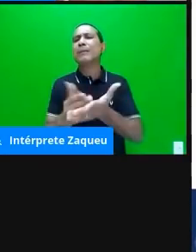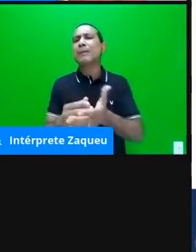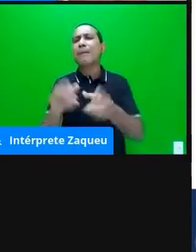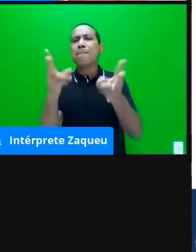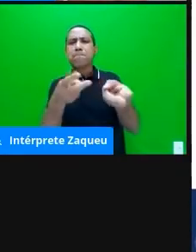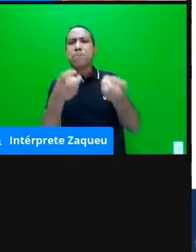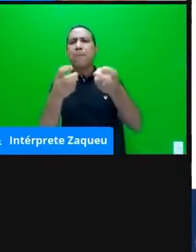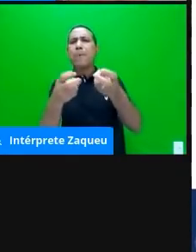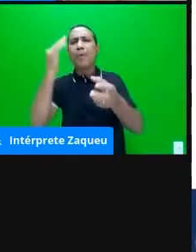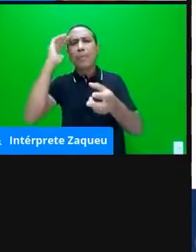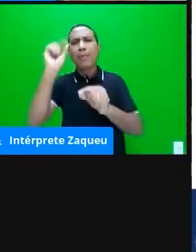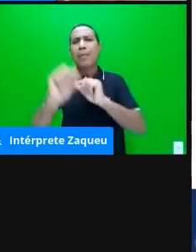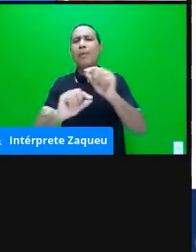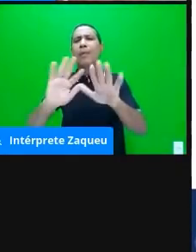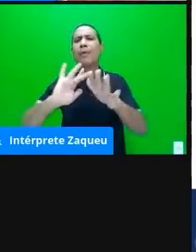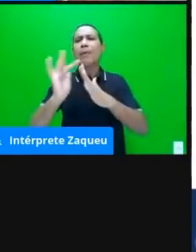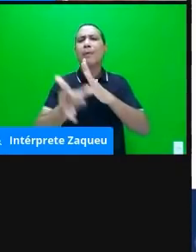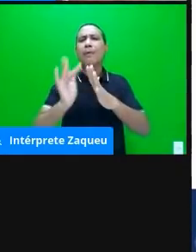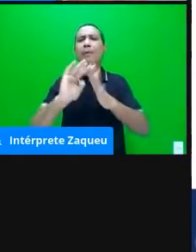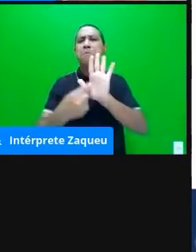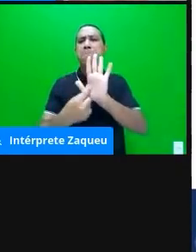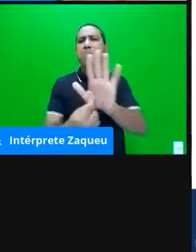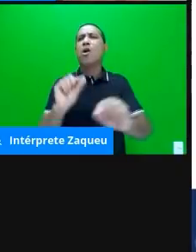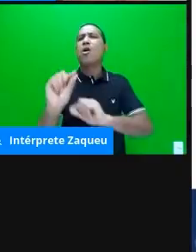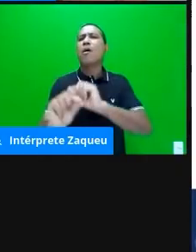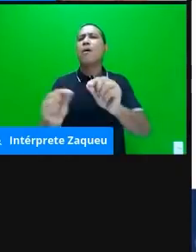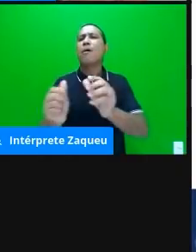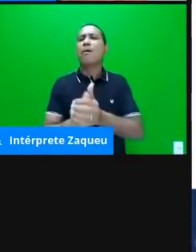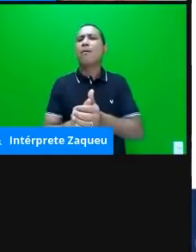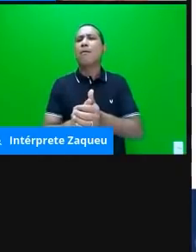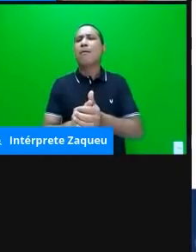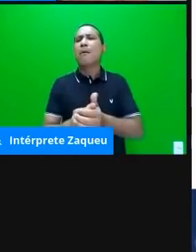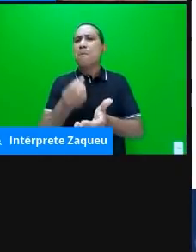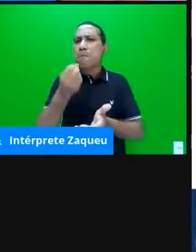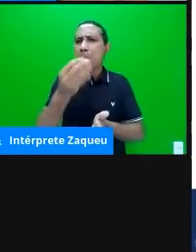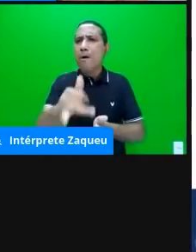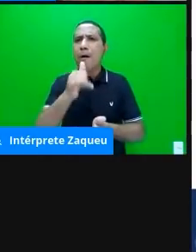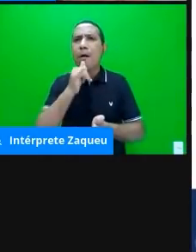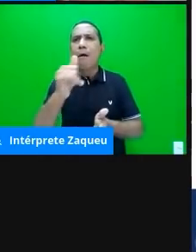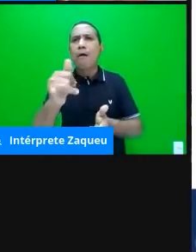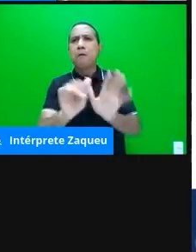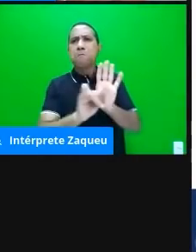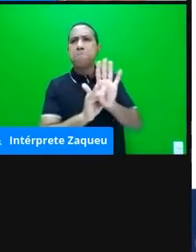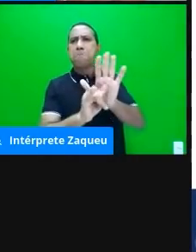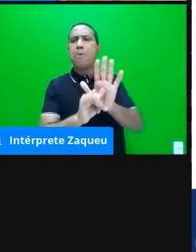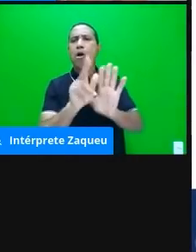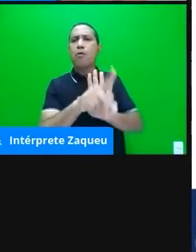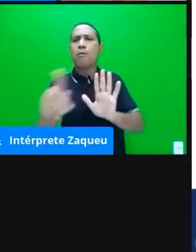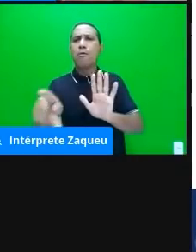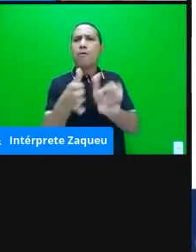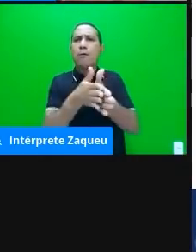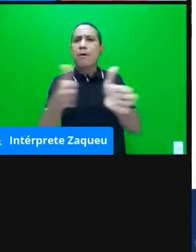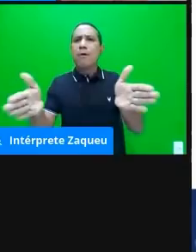as redes sociais têm mostrado muitos bons exemplos de professores durante esse período. Eu